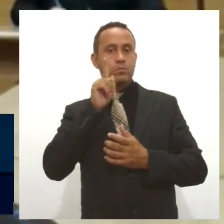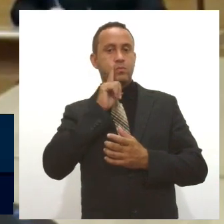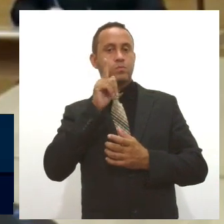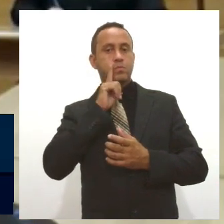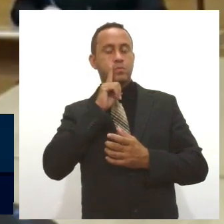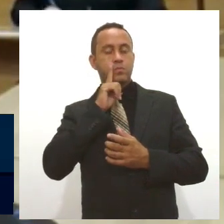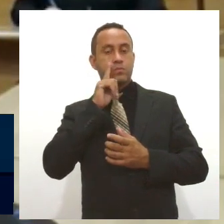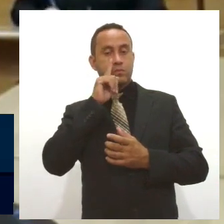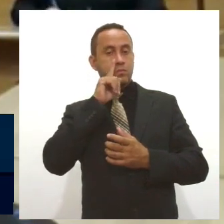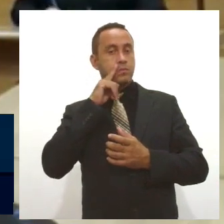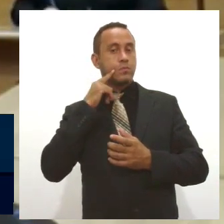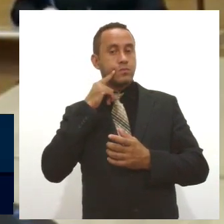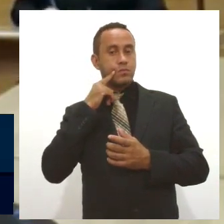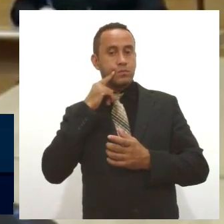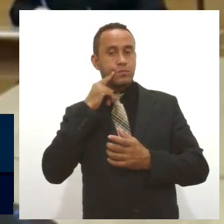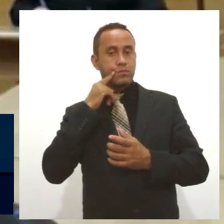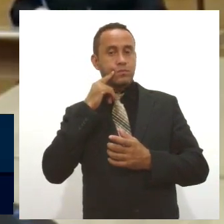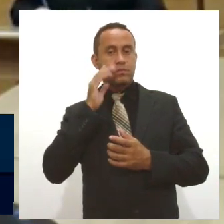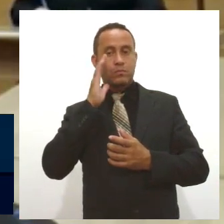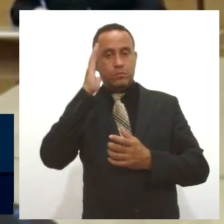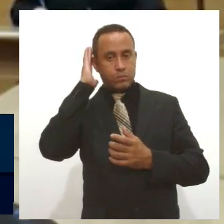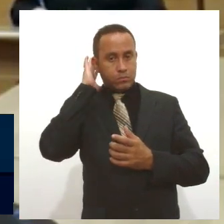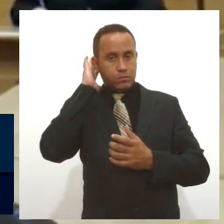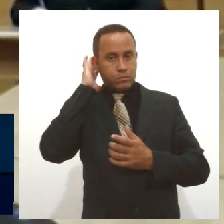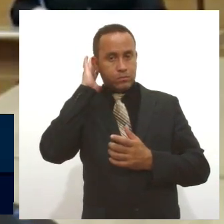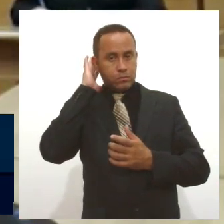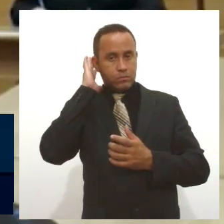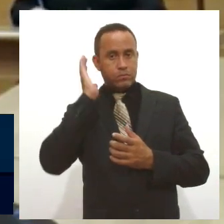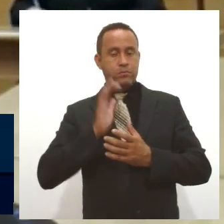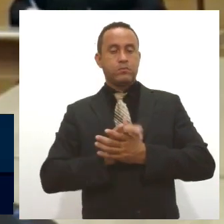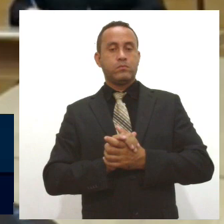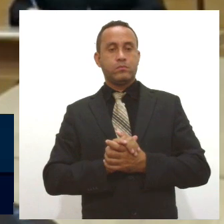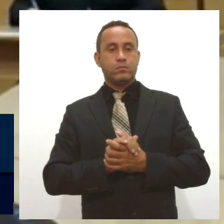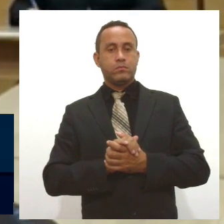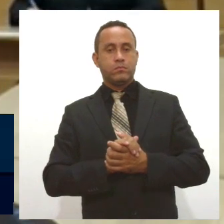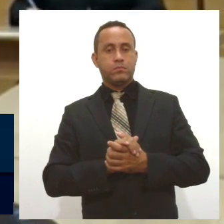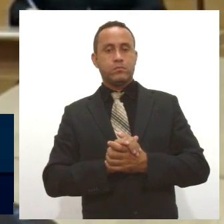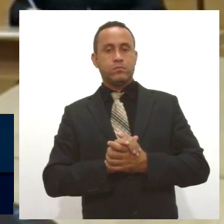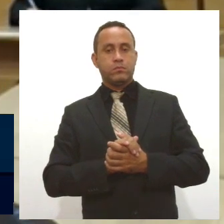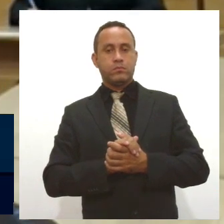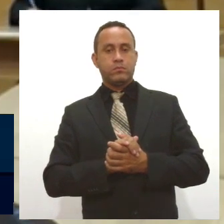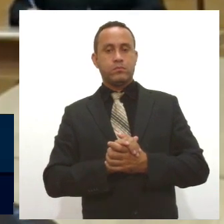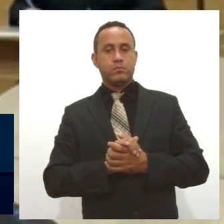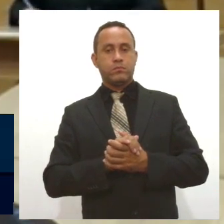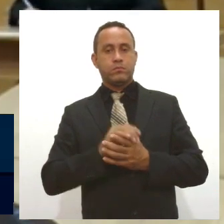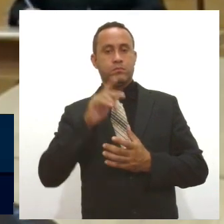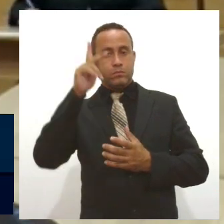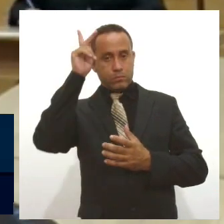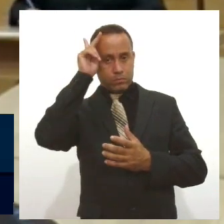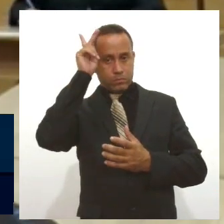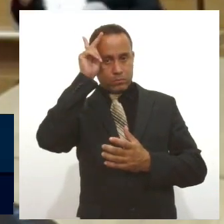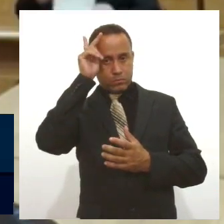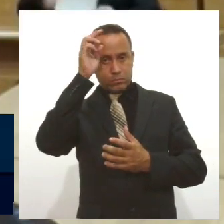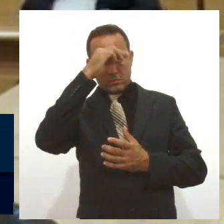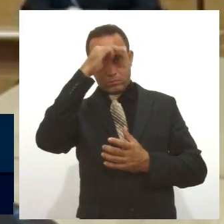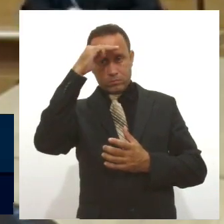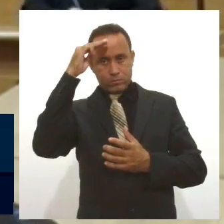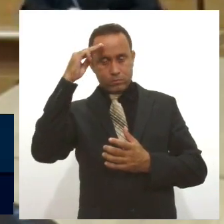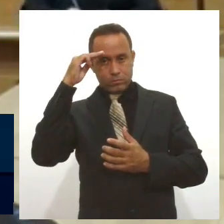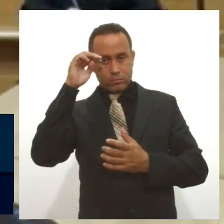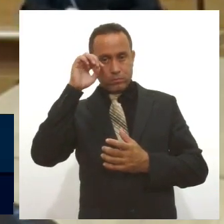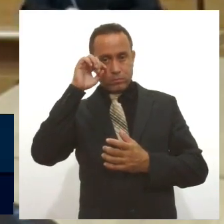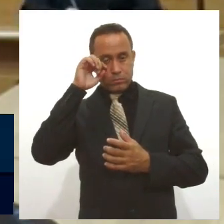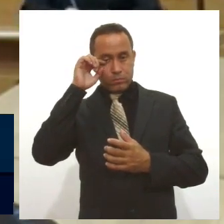Gorete Reis, Ibrahim Monteiro, Irã Barbosa, Jânio Mota, Kitty Lima, Maria Mendonça, Rodrigo